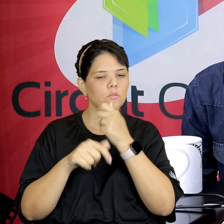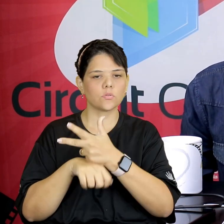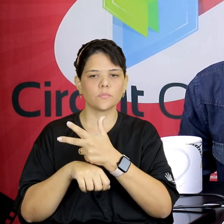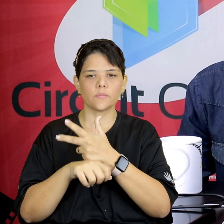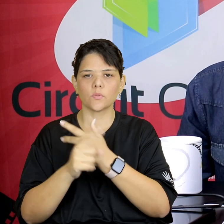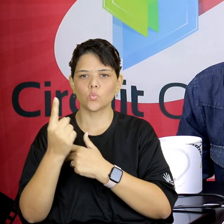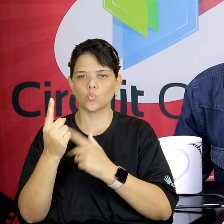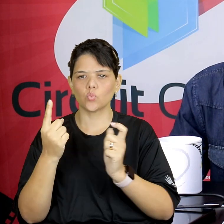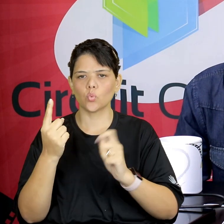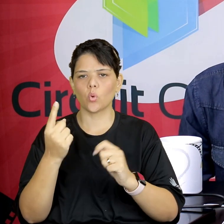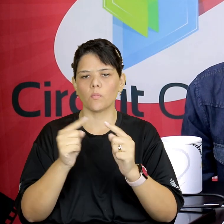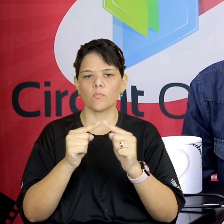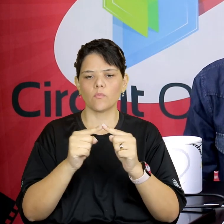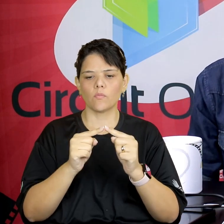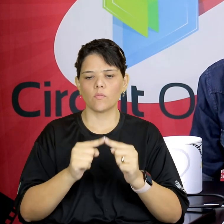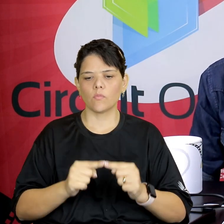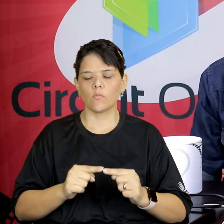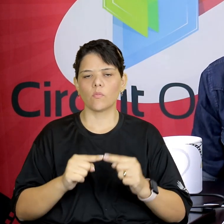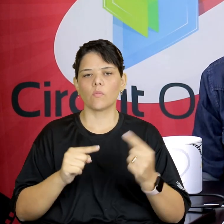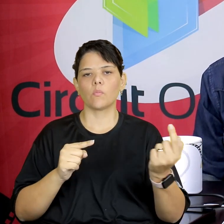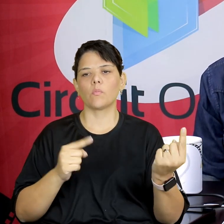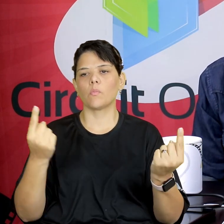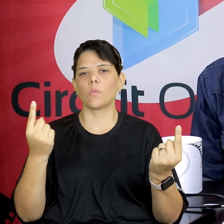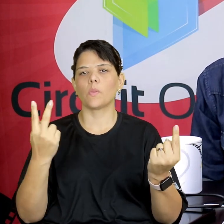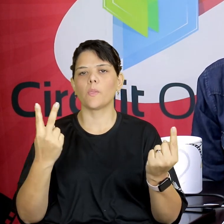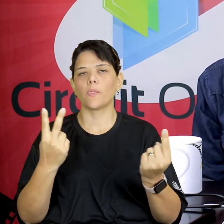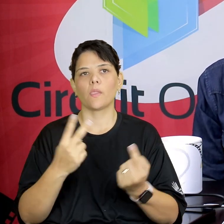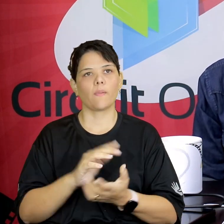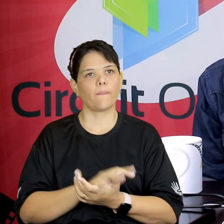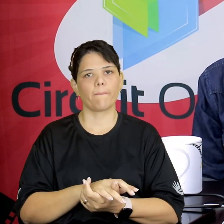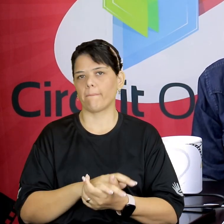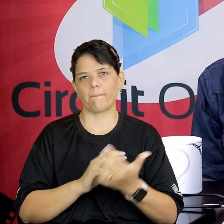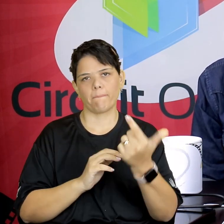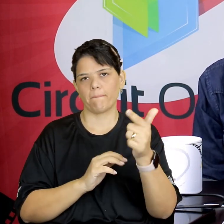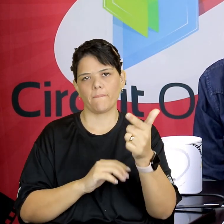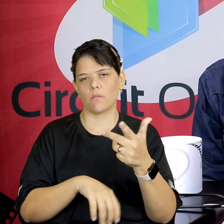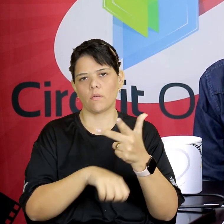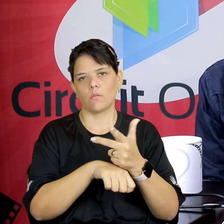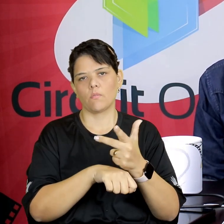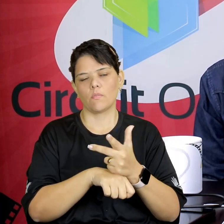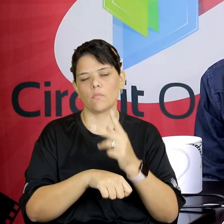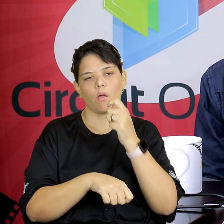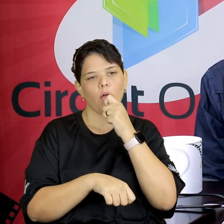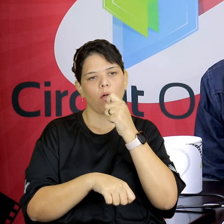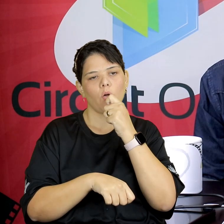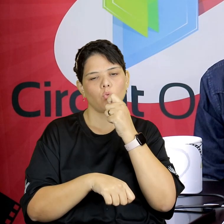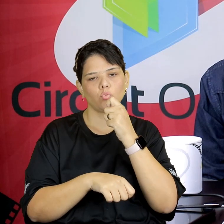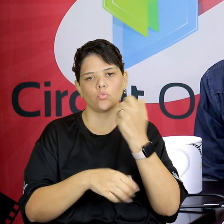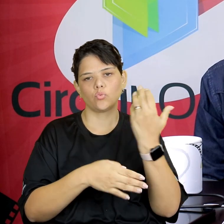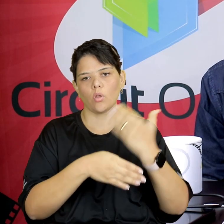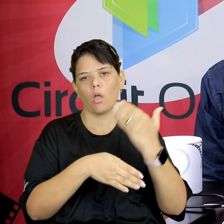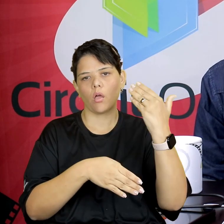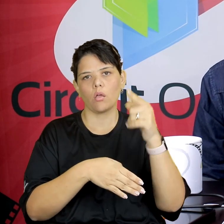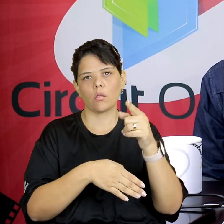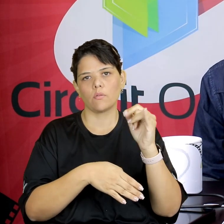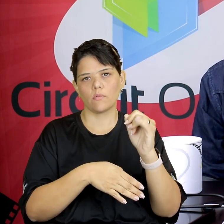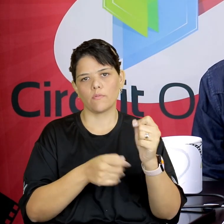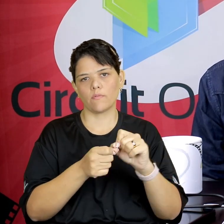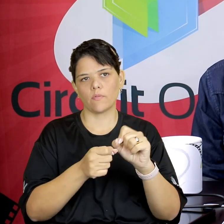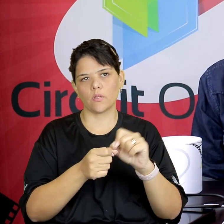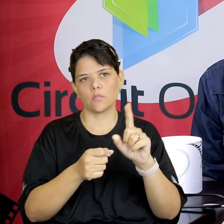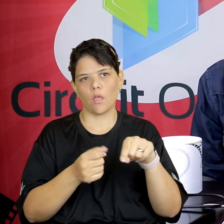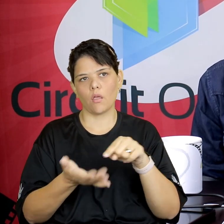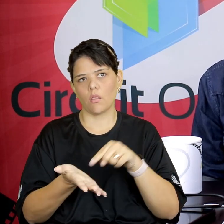de sincronizar o áudio da câmera 2 com a imagem da câmera 1? Irmão, sem o áudio da câmera 1, se você não fez claquete, é no dedo